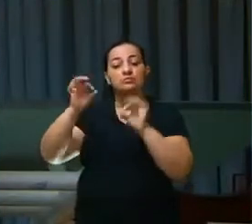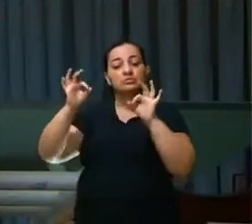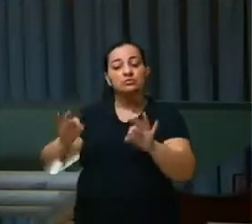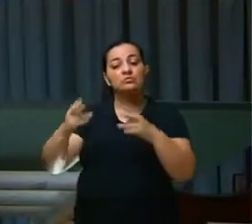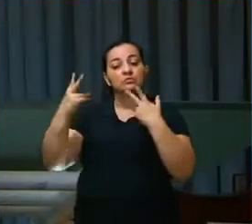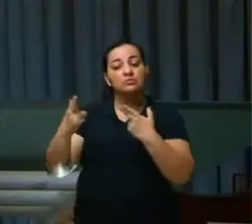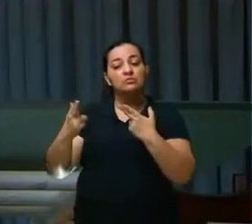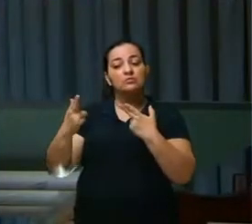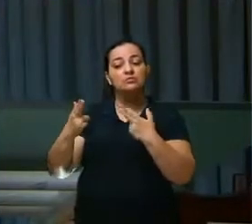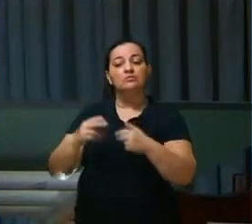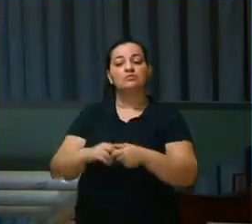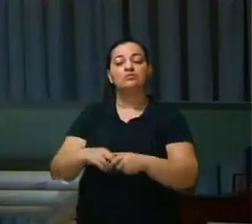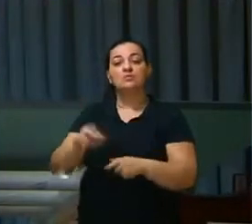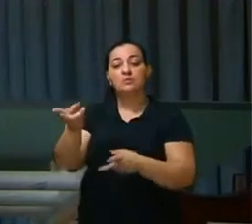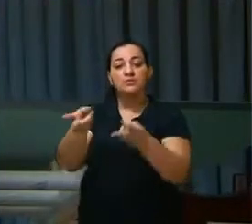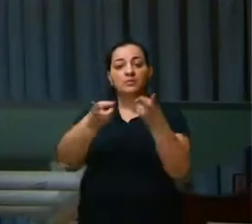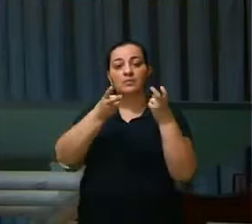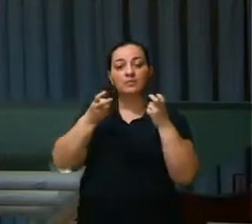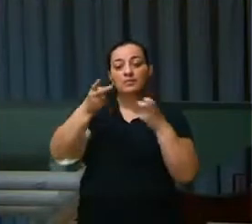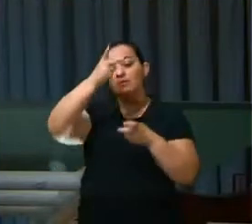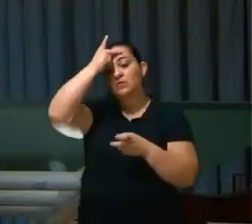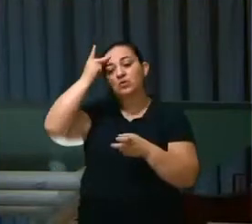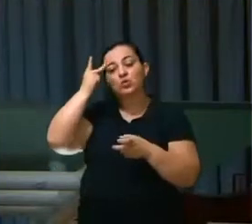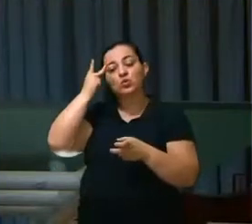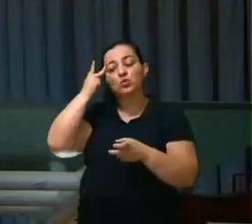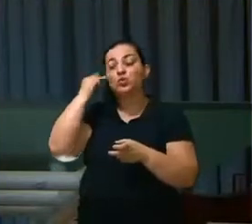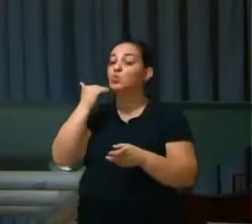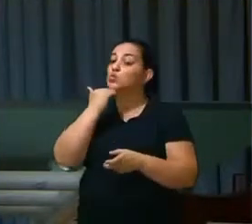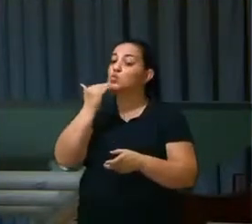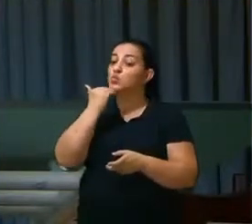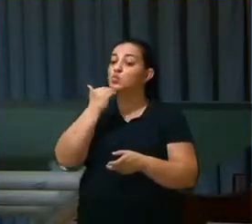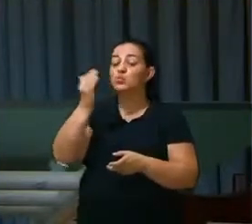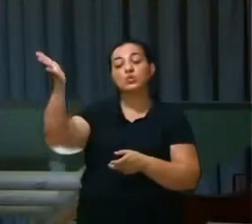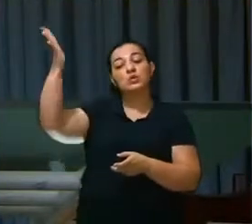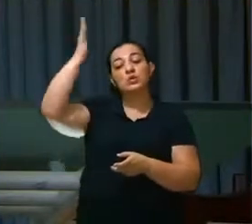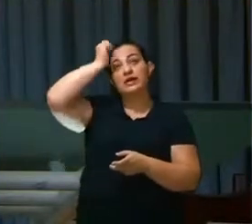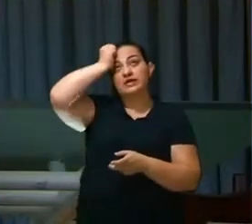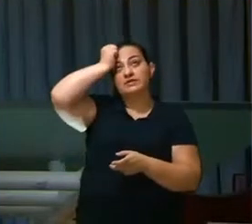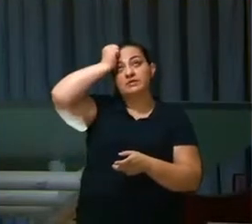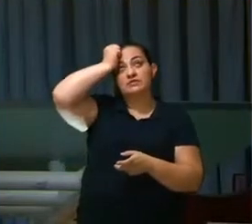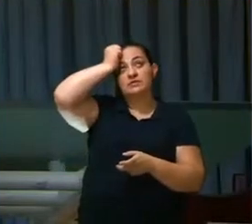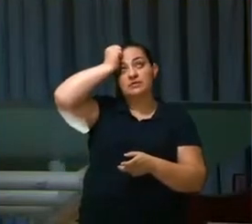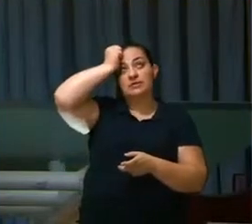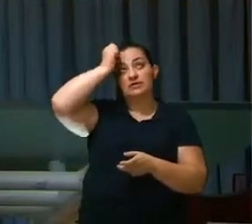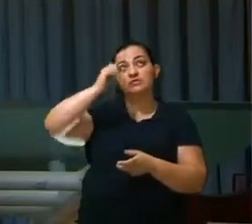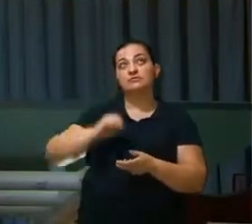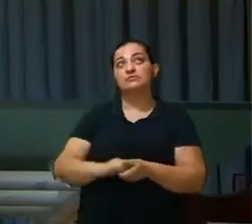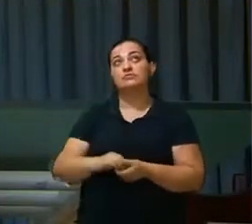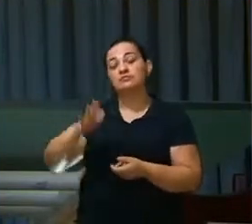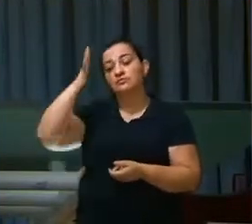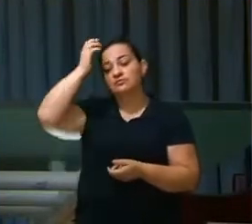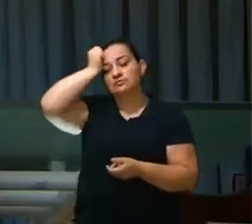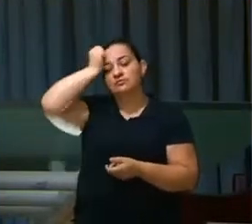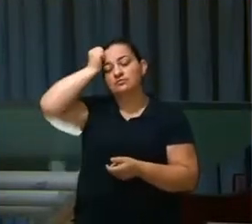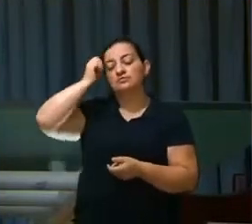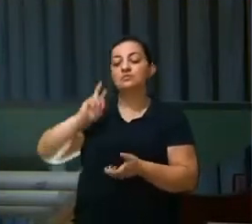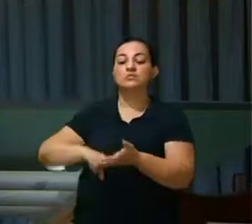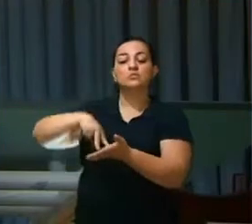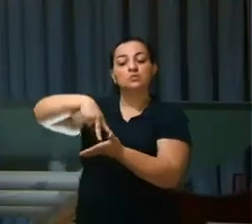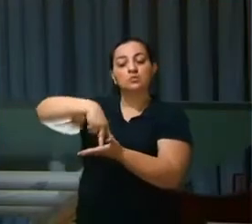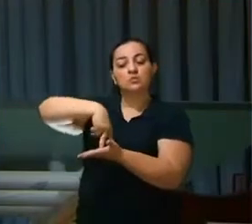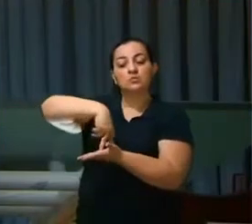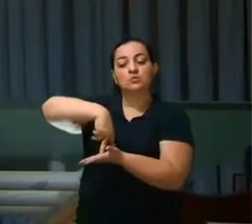e ela viu que que a pessoa não iria se arrepender que a pessoa não iria se